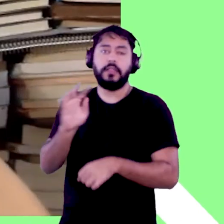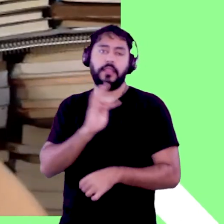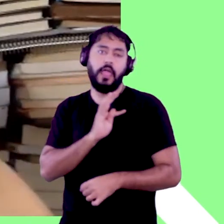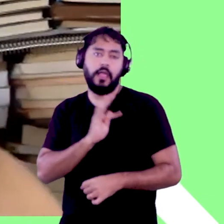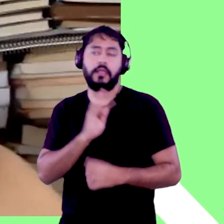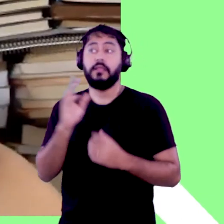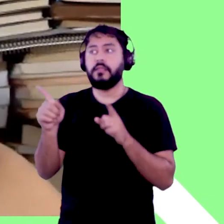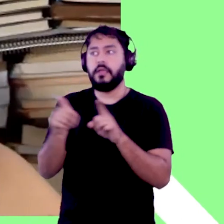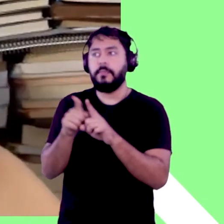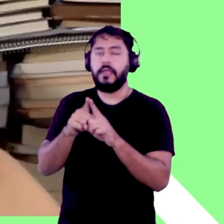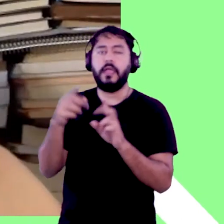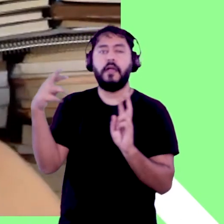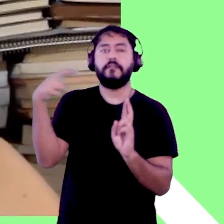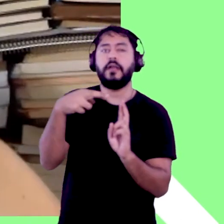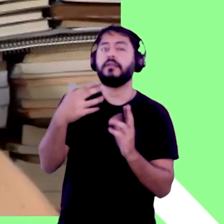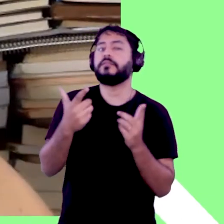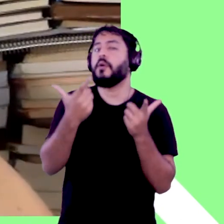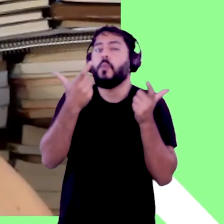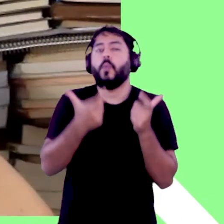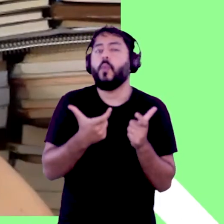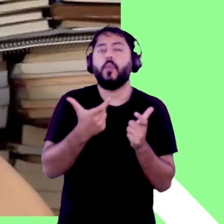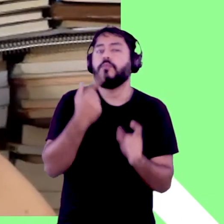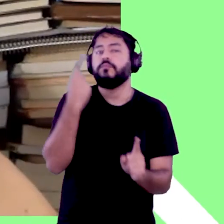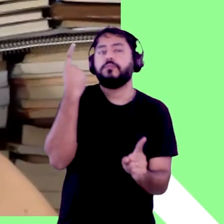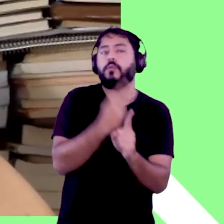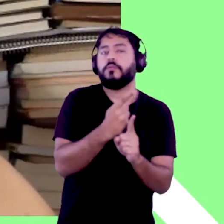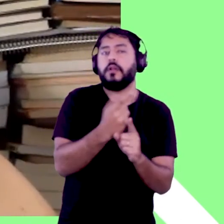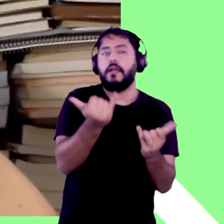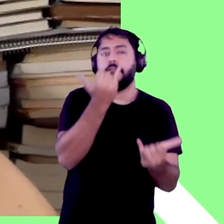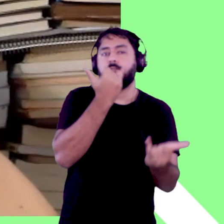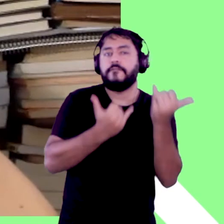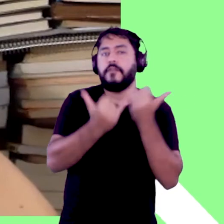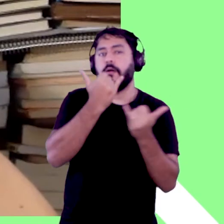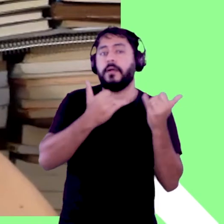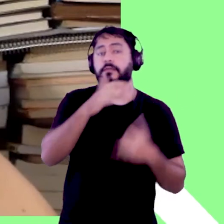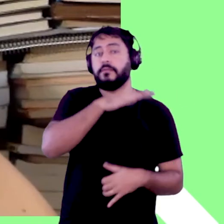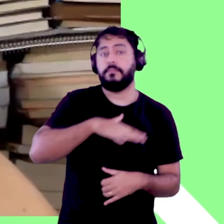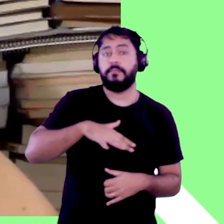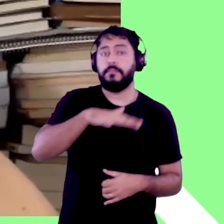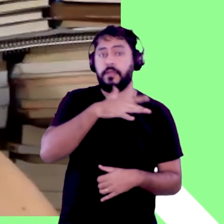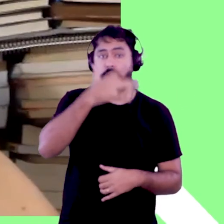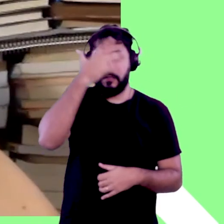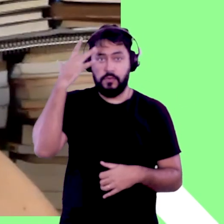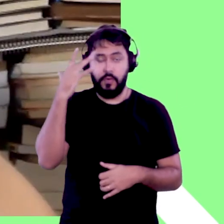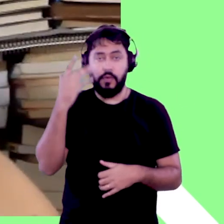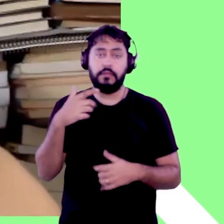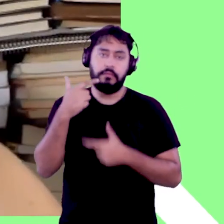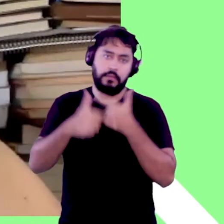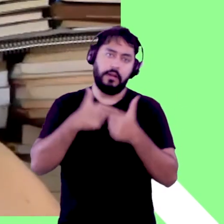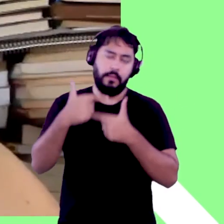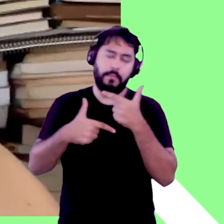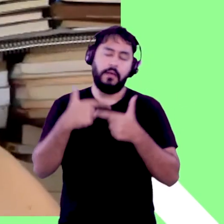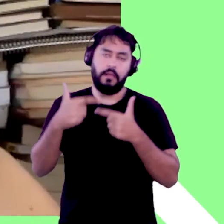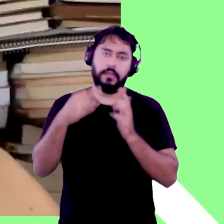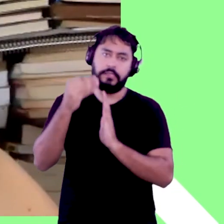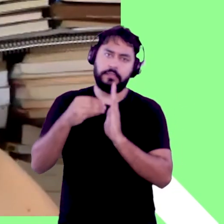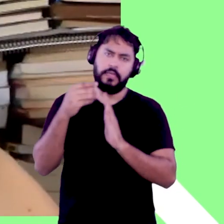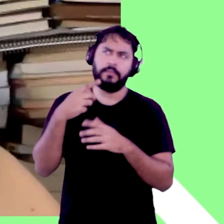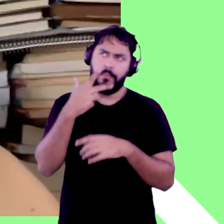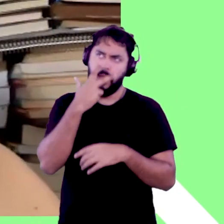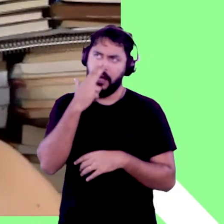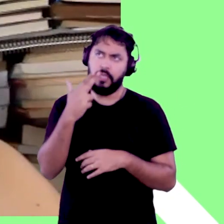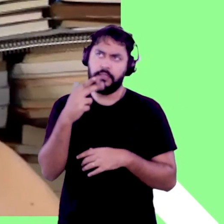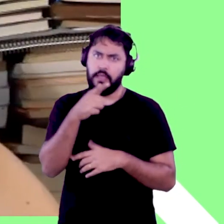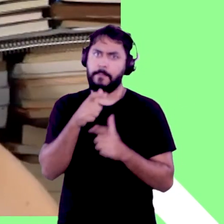onde encontrar informações para as pessoas que trabalham designers, né? Que é a maioria aqui,